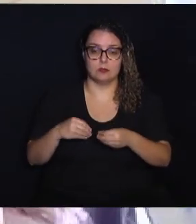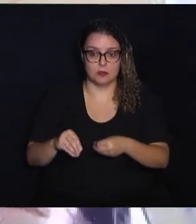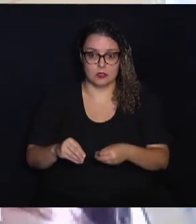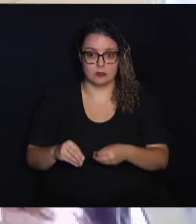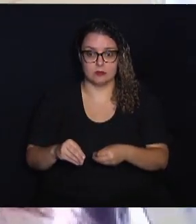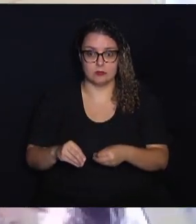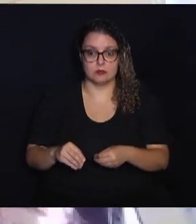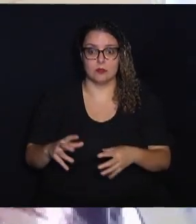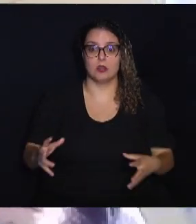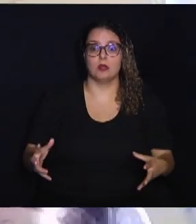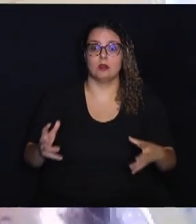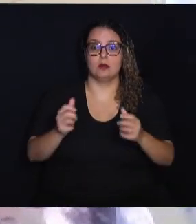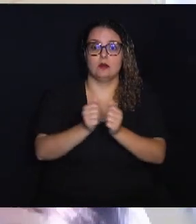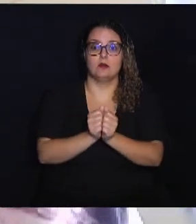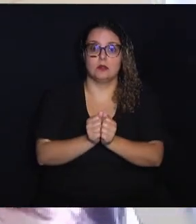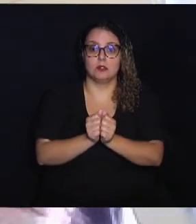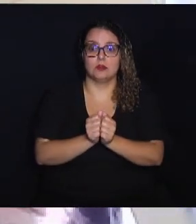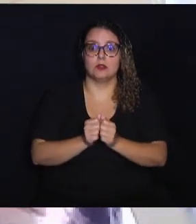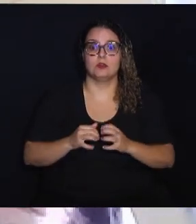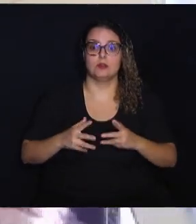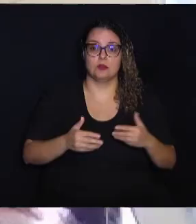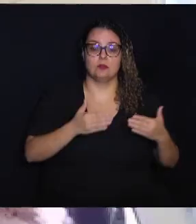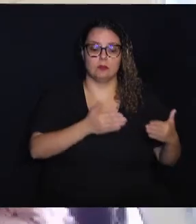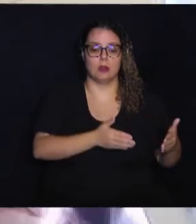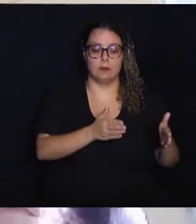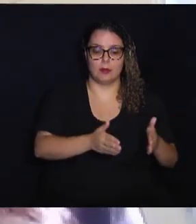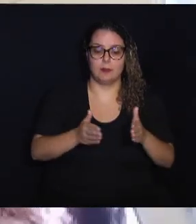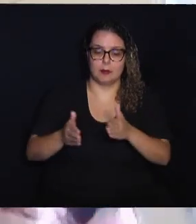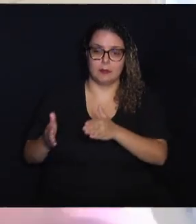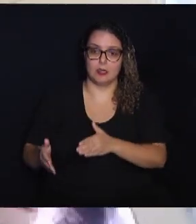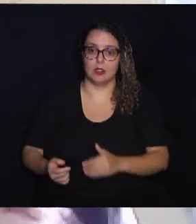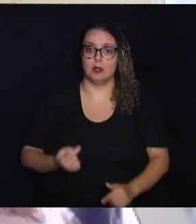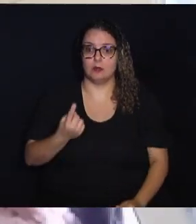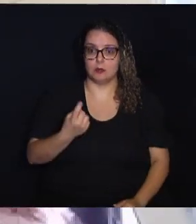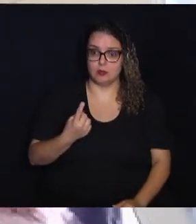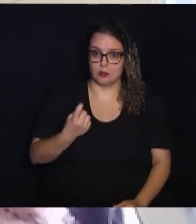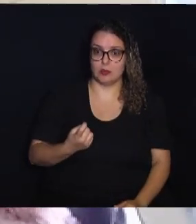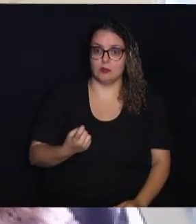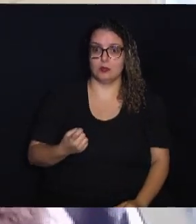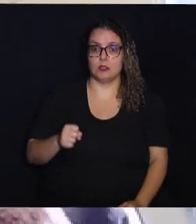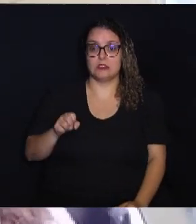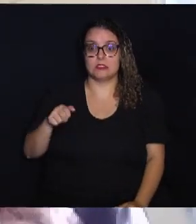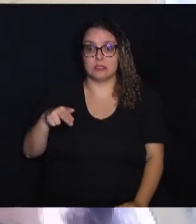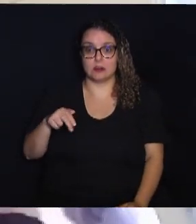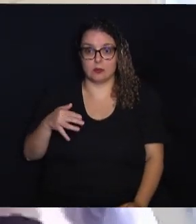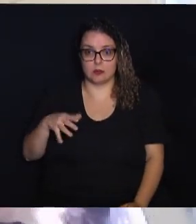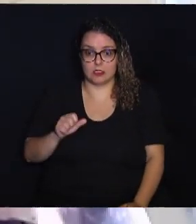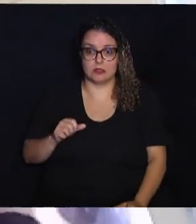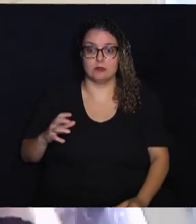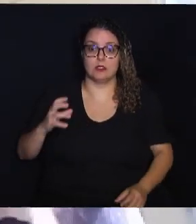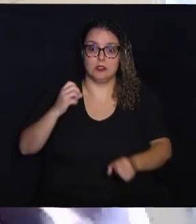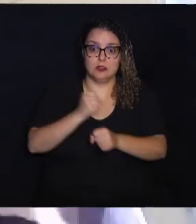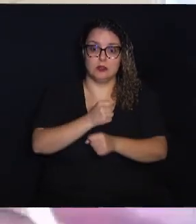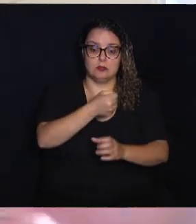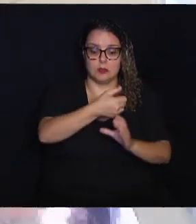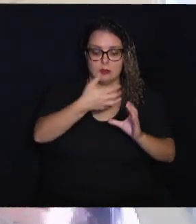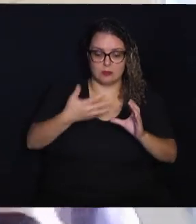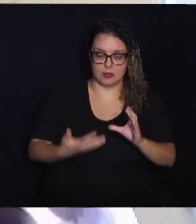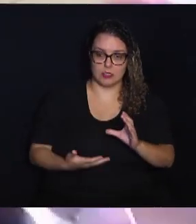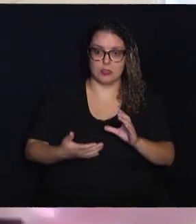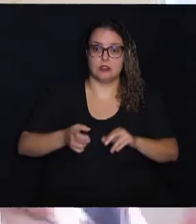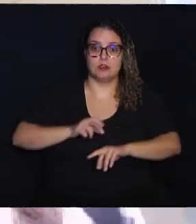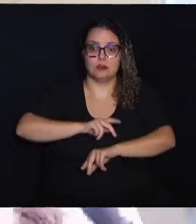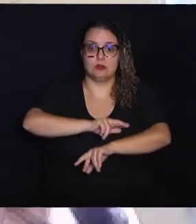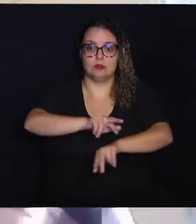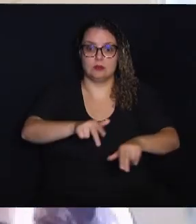e nós fizemos uma combinação de todas essas sequências para gerar uma única sequência que combinasse todas as